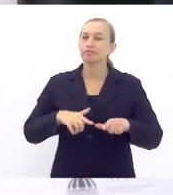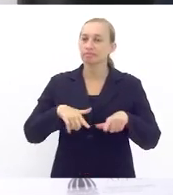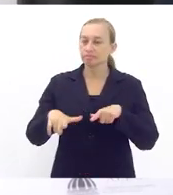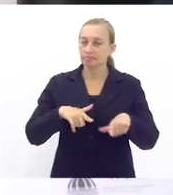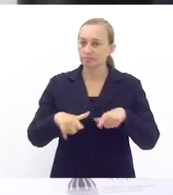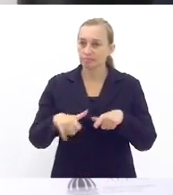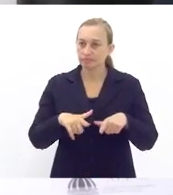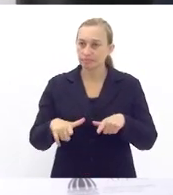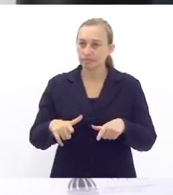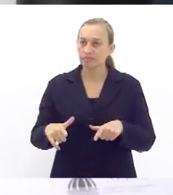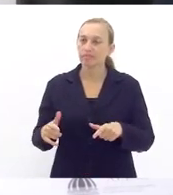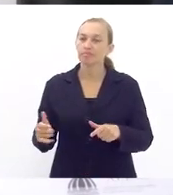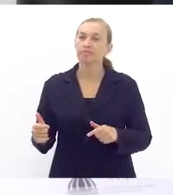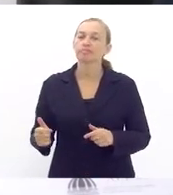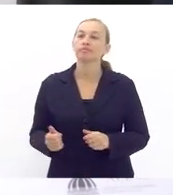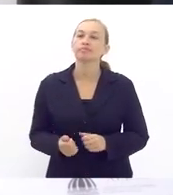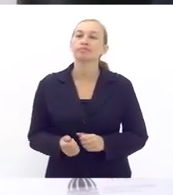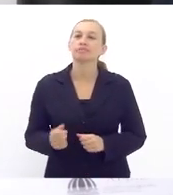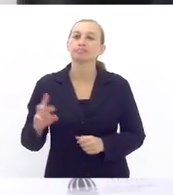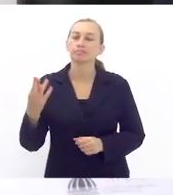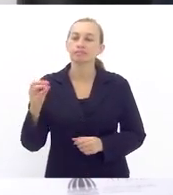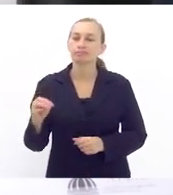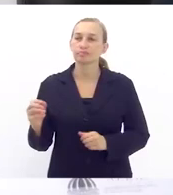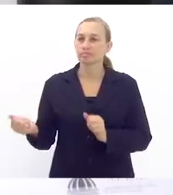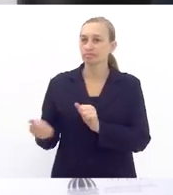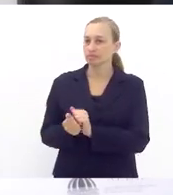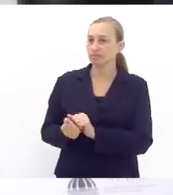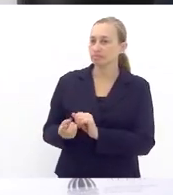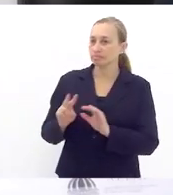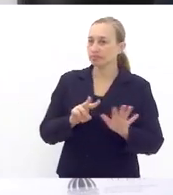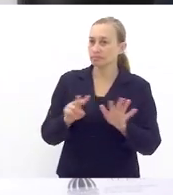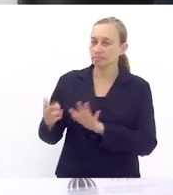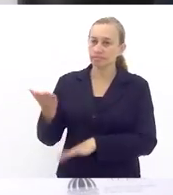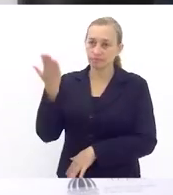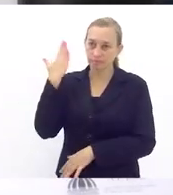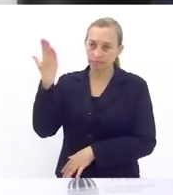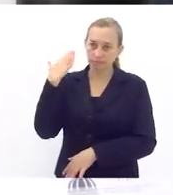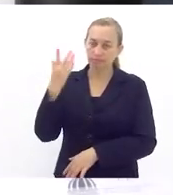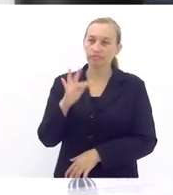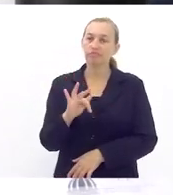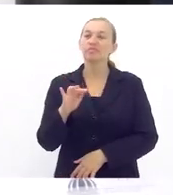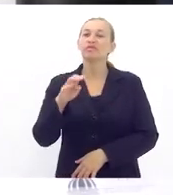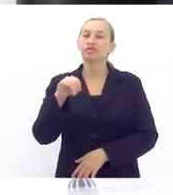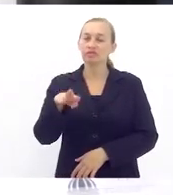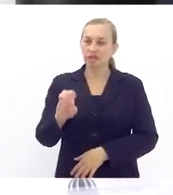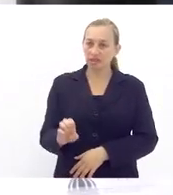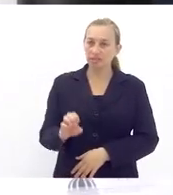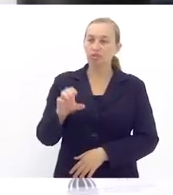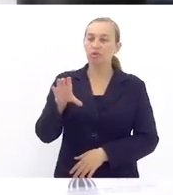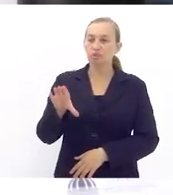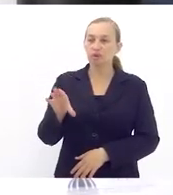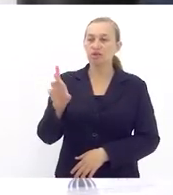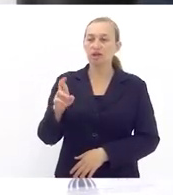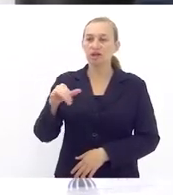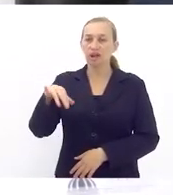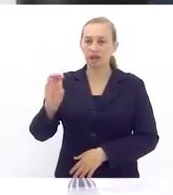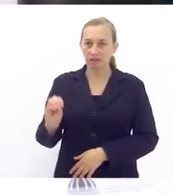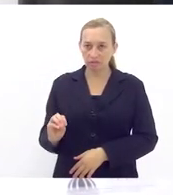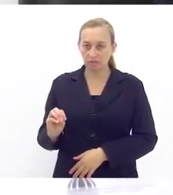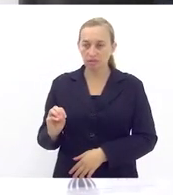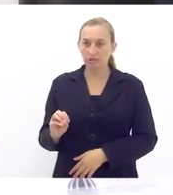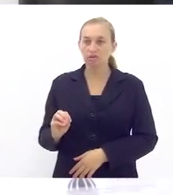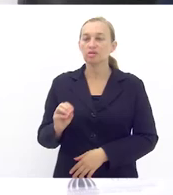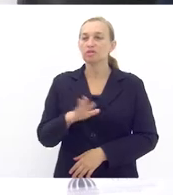teve juntos na semana passada o Felipe quanto membro do grêmio estudantil a gente teve até com Jean em reunião